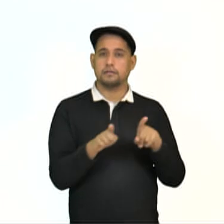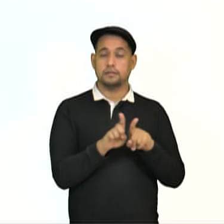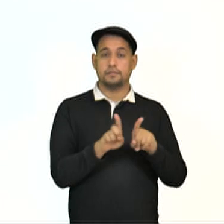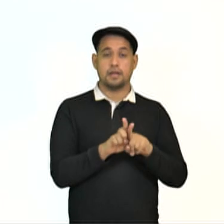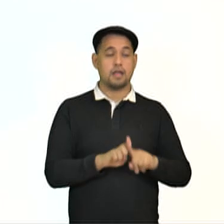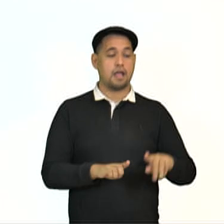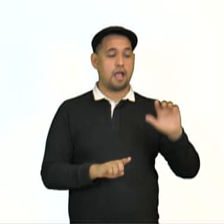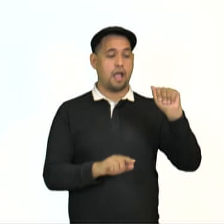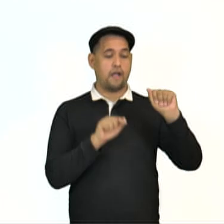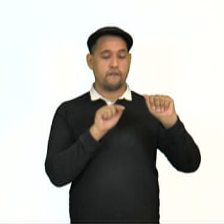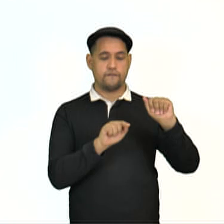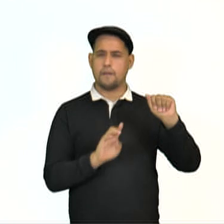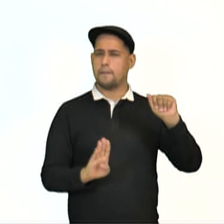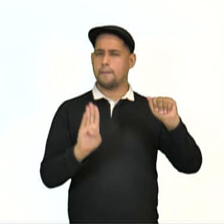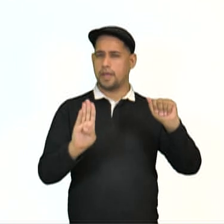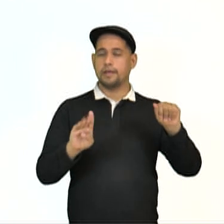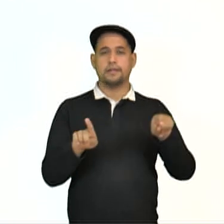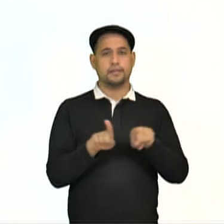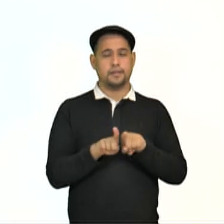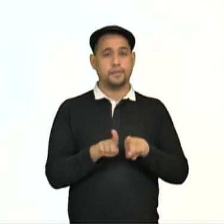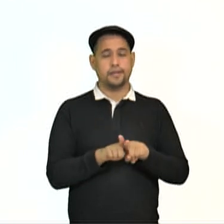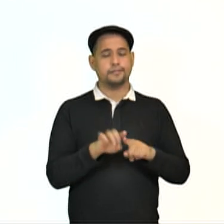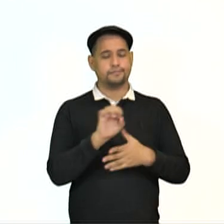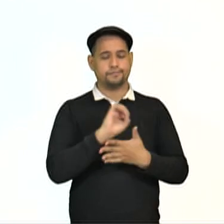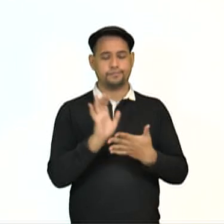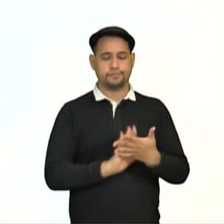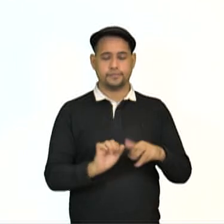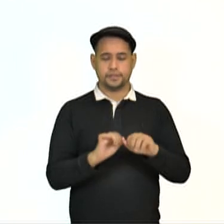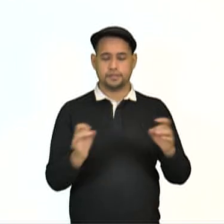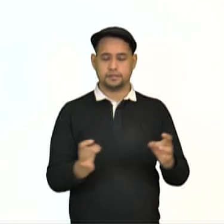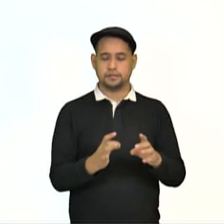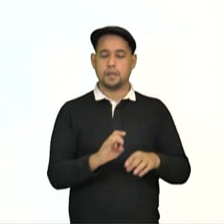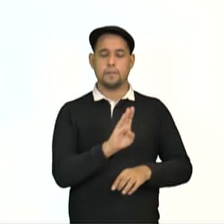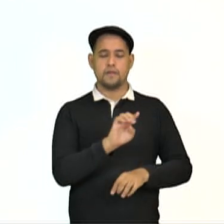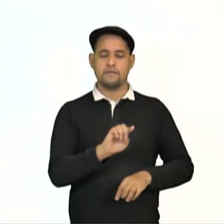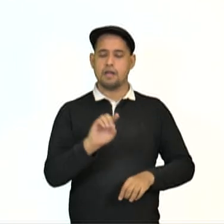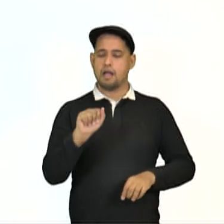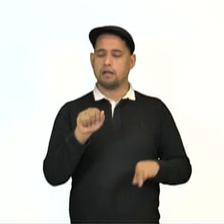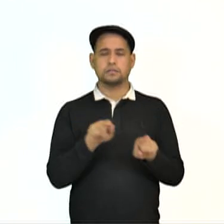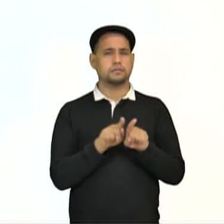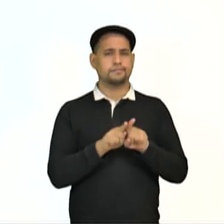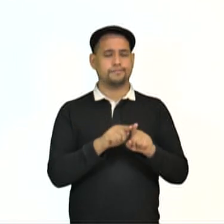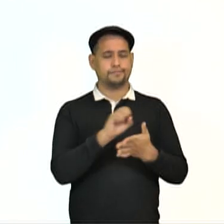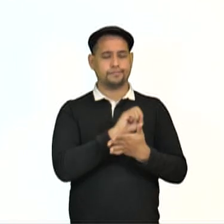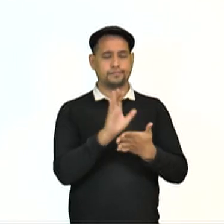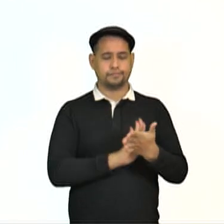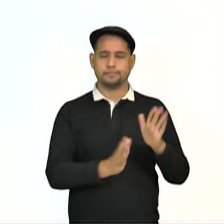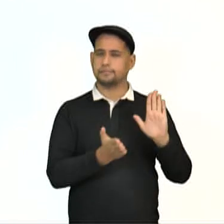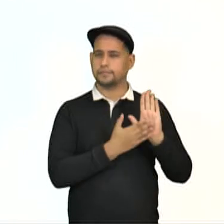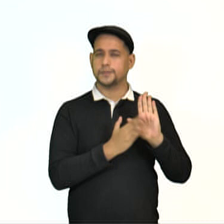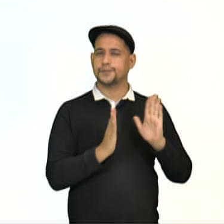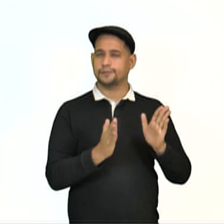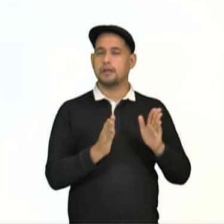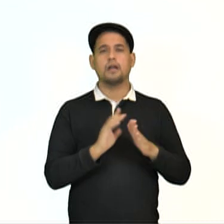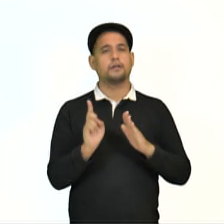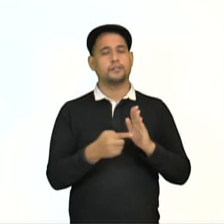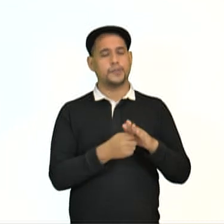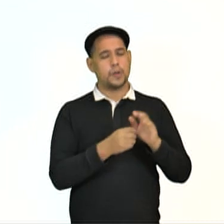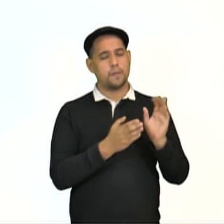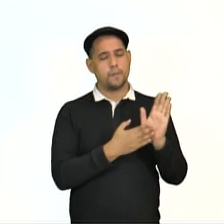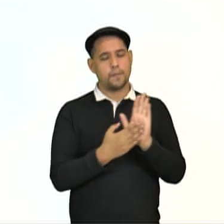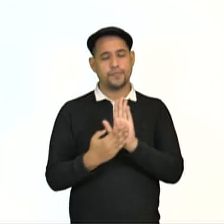A vezes B, do exercício resolvido, e de B vezes A, do exercício proposto, que a gente passou ali nas